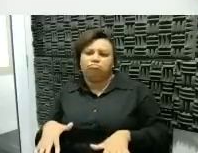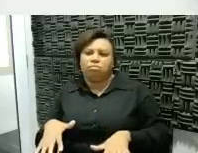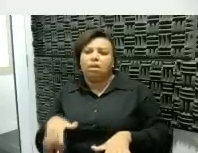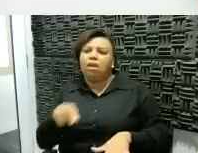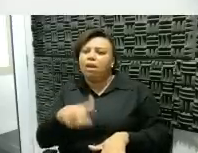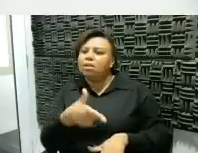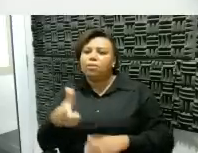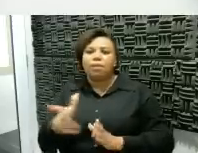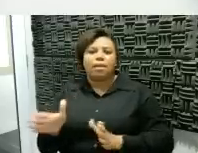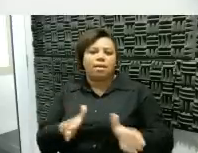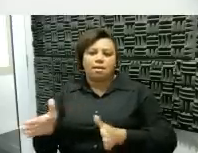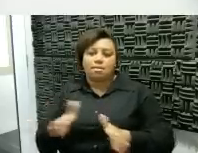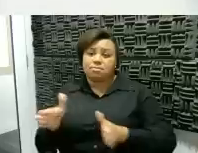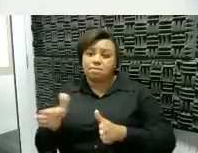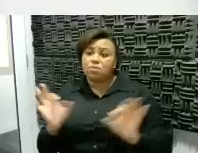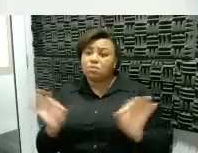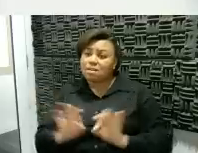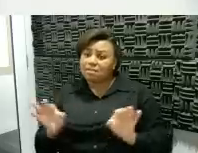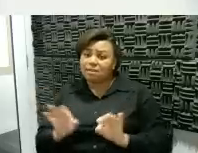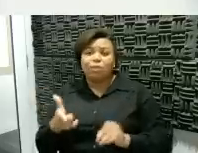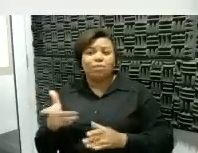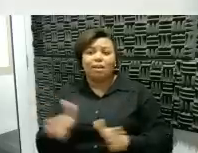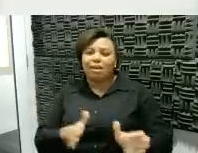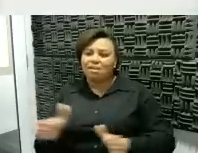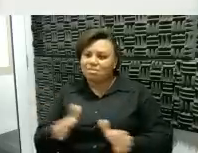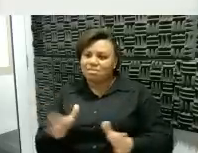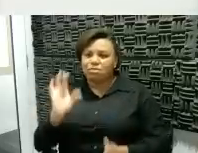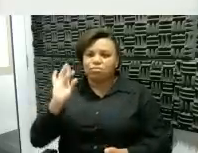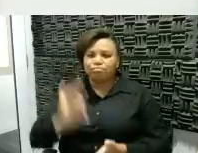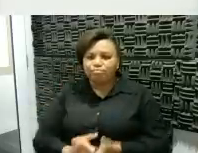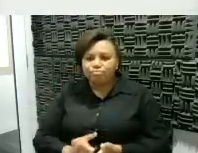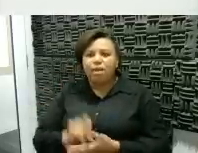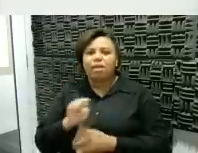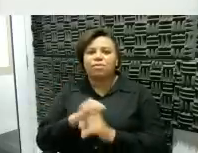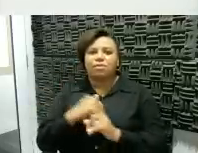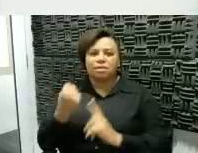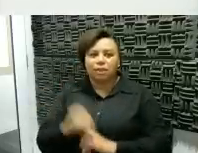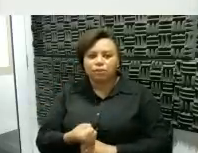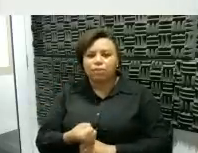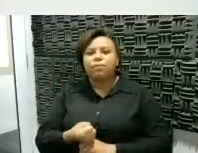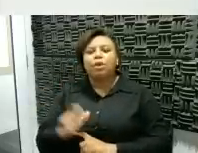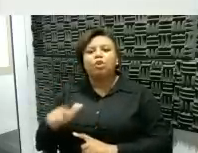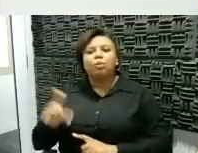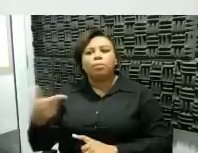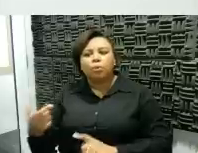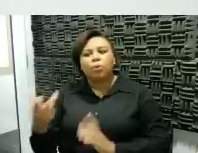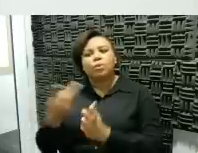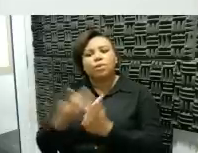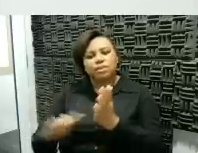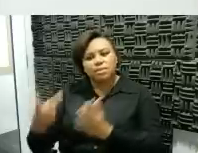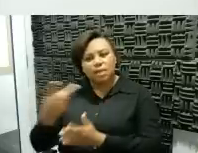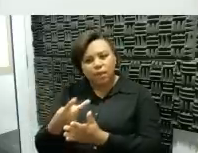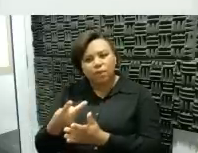acesso de fato a Essa sociedade numa outra figurinha eu tenho essas pessoas